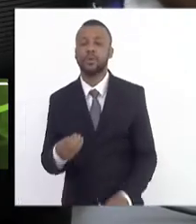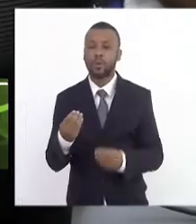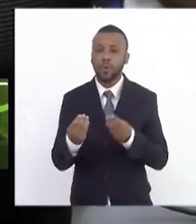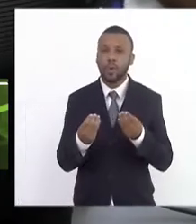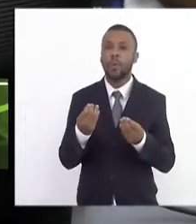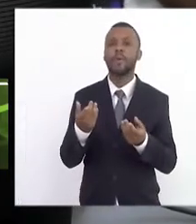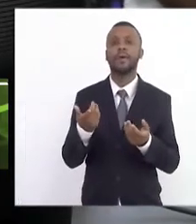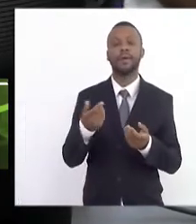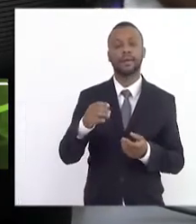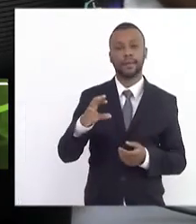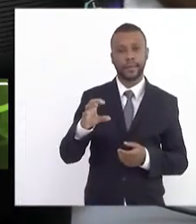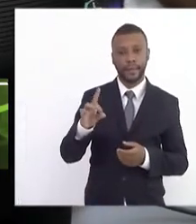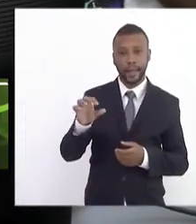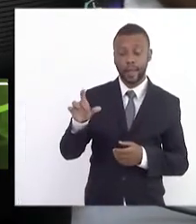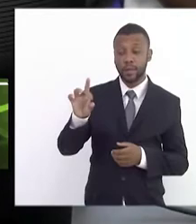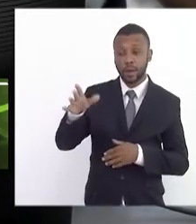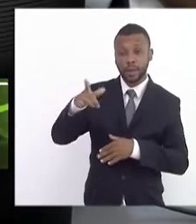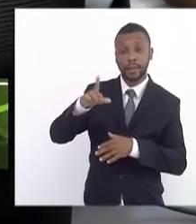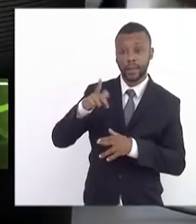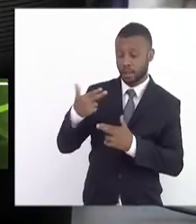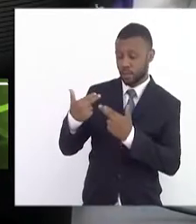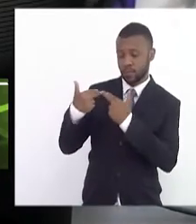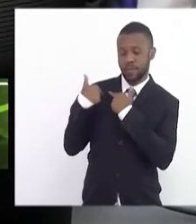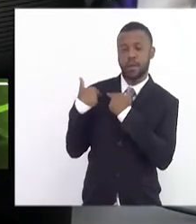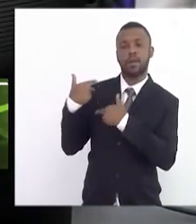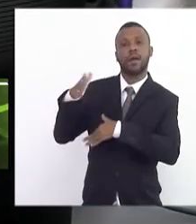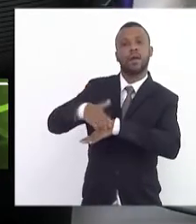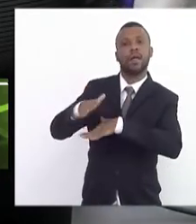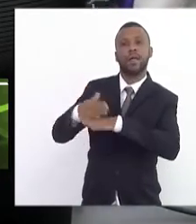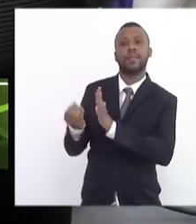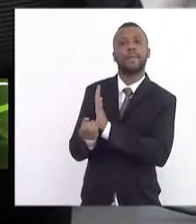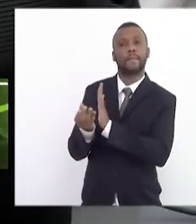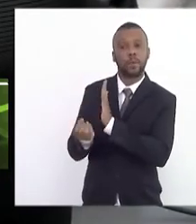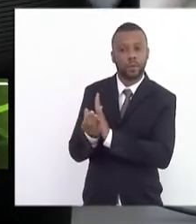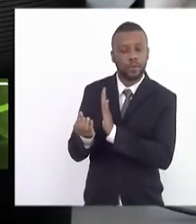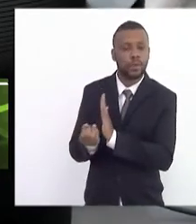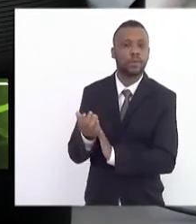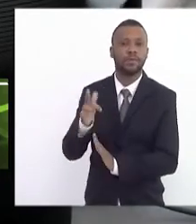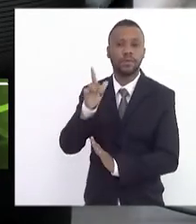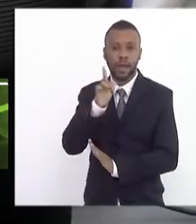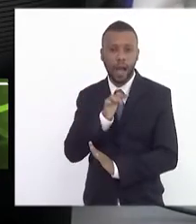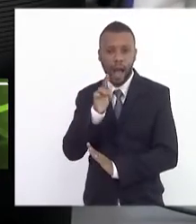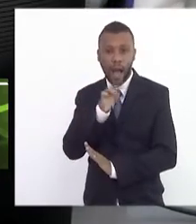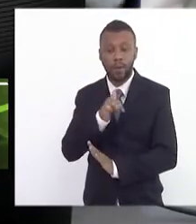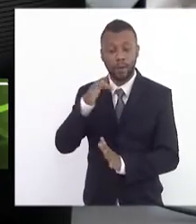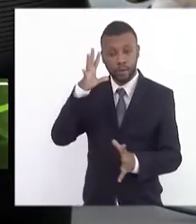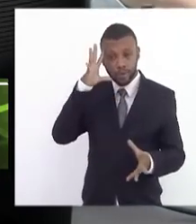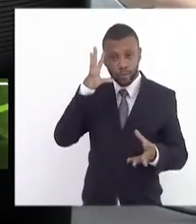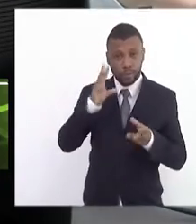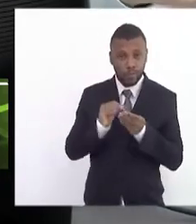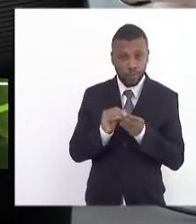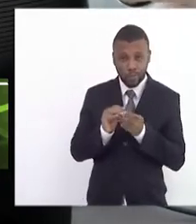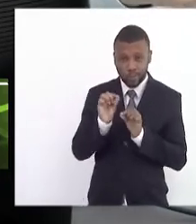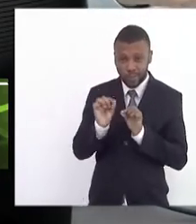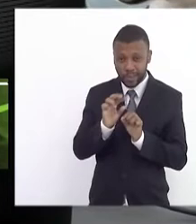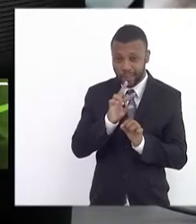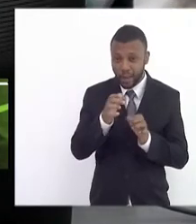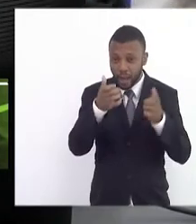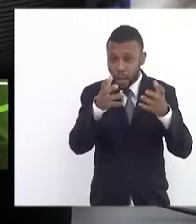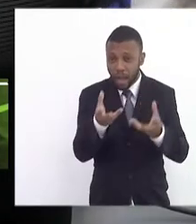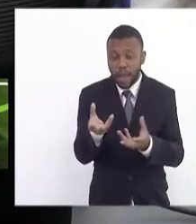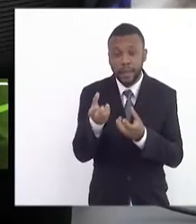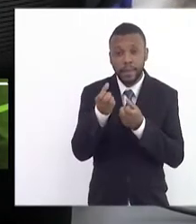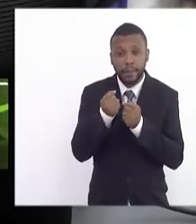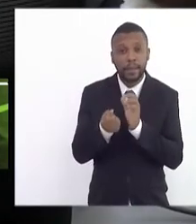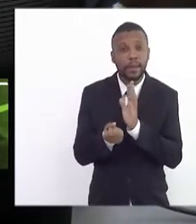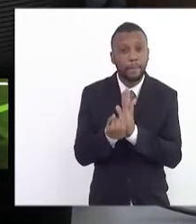ficar por conta só da produção, e, no meu entendimento, o que ela vai receber da